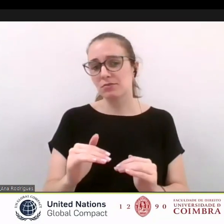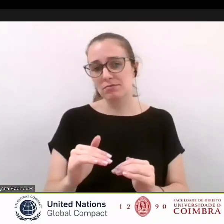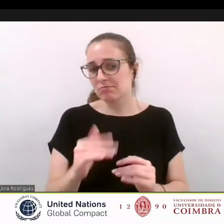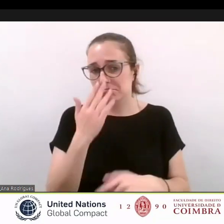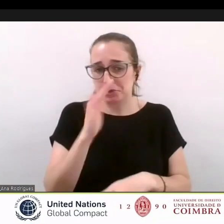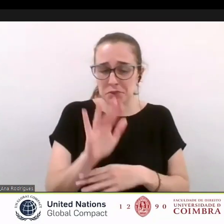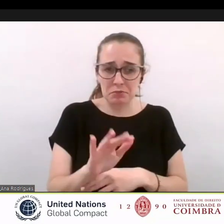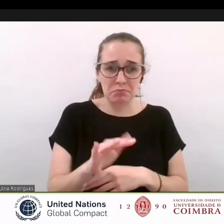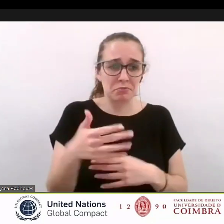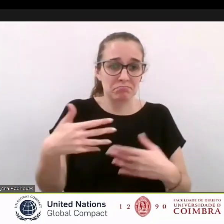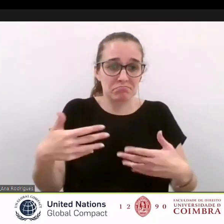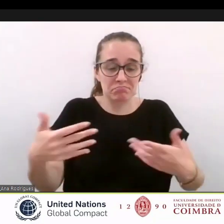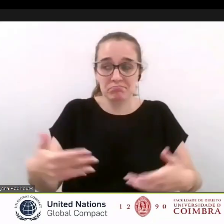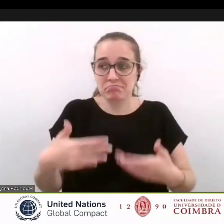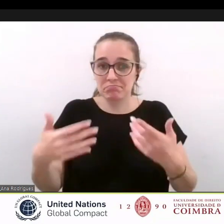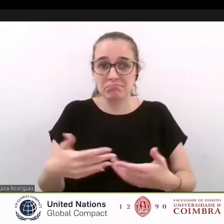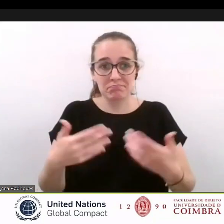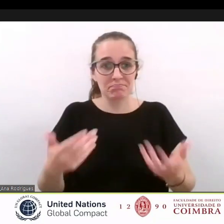soluções que passem por